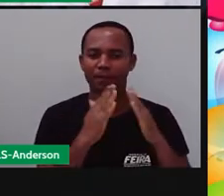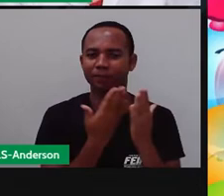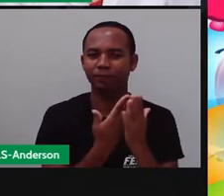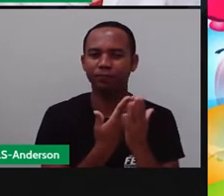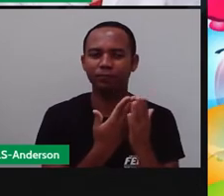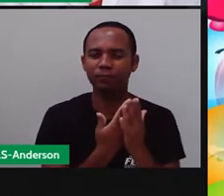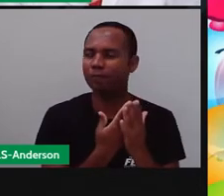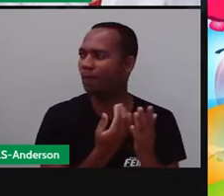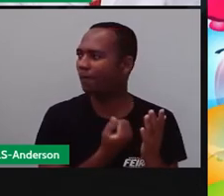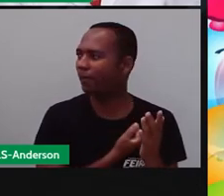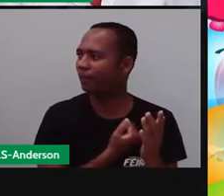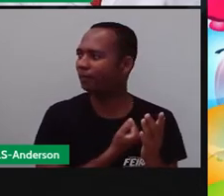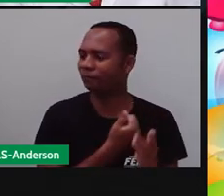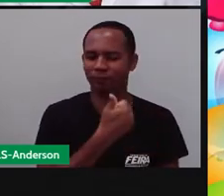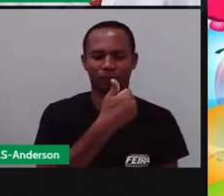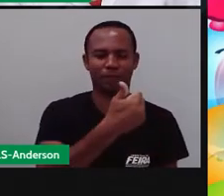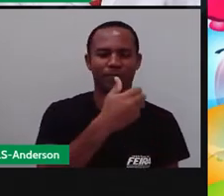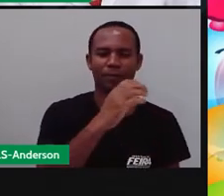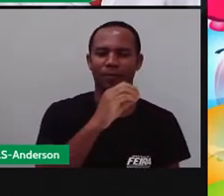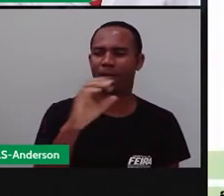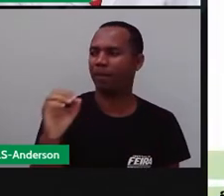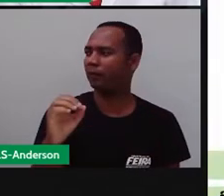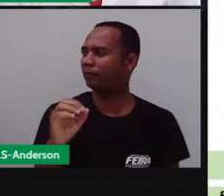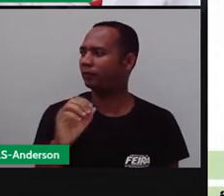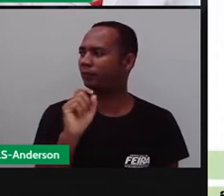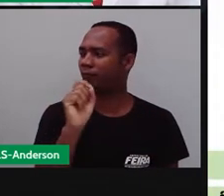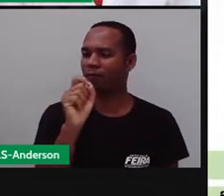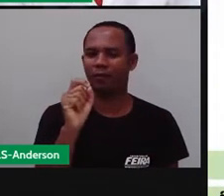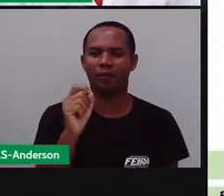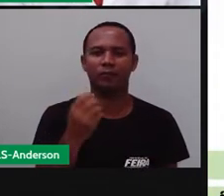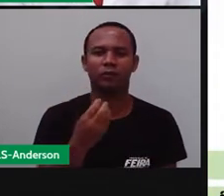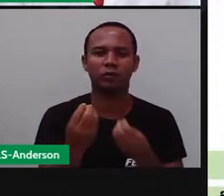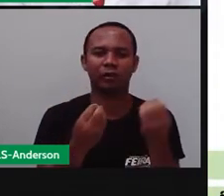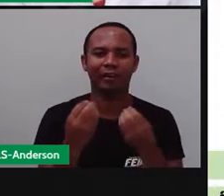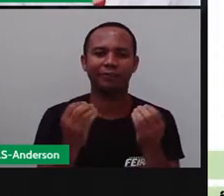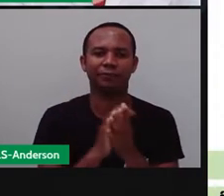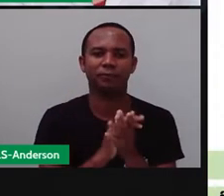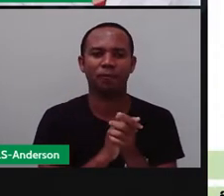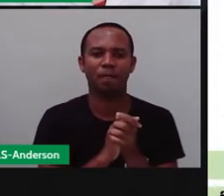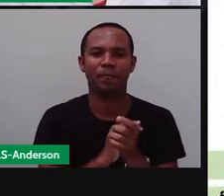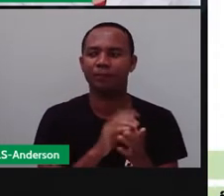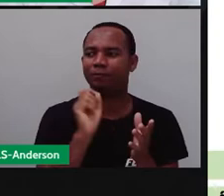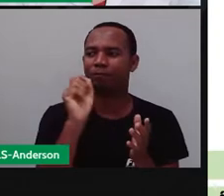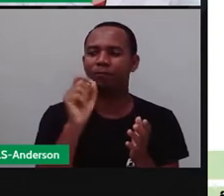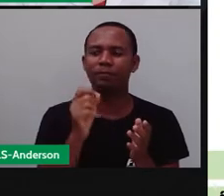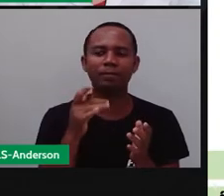aula agora, né? E nossa aula de número